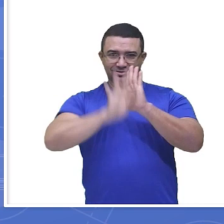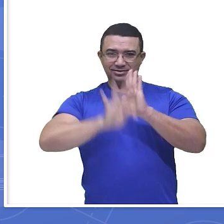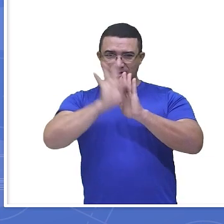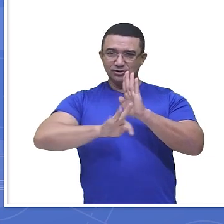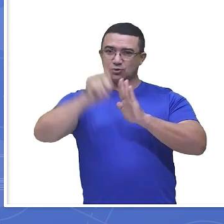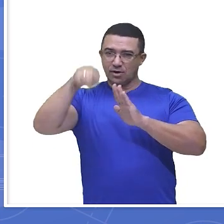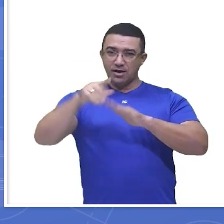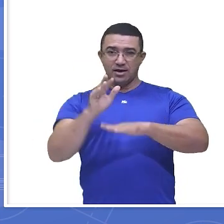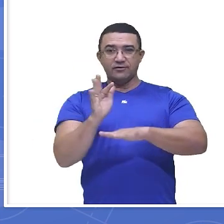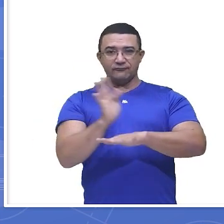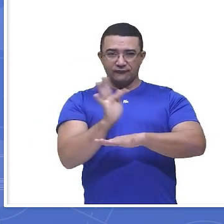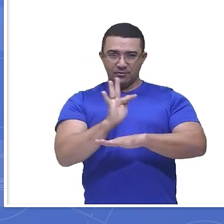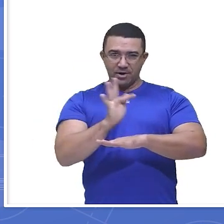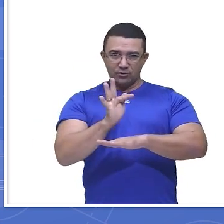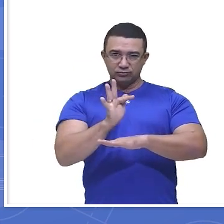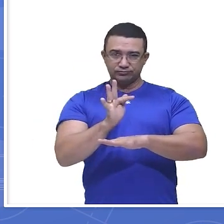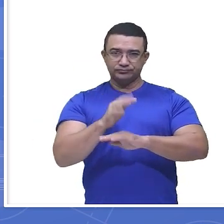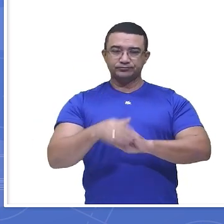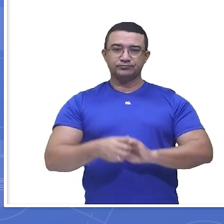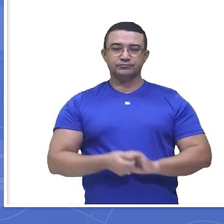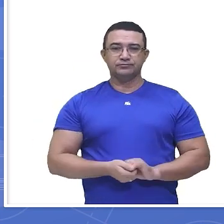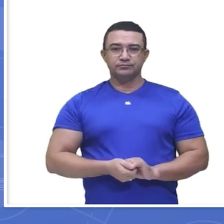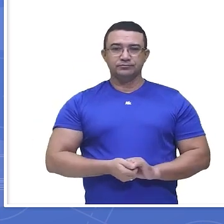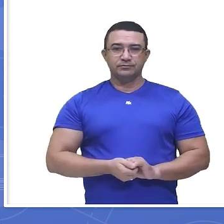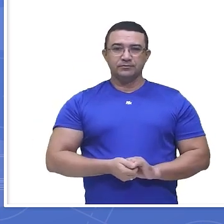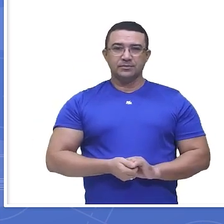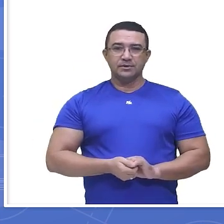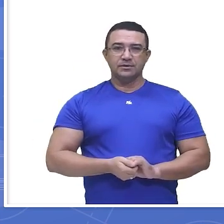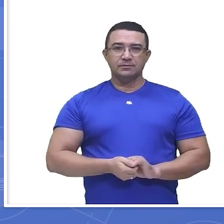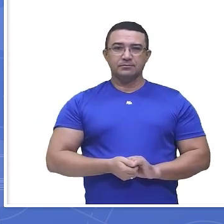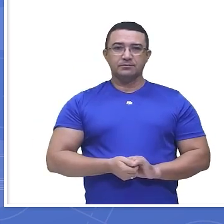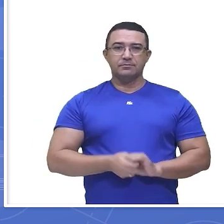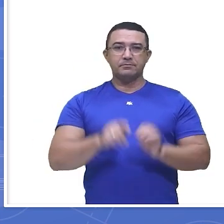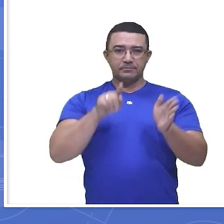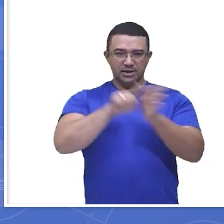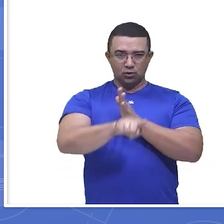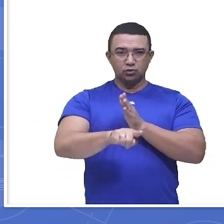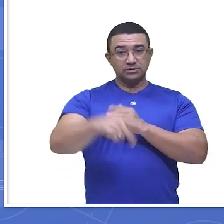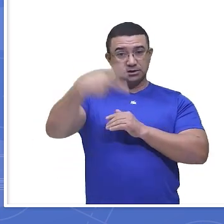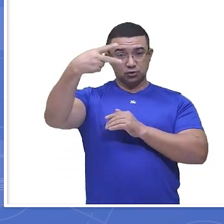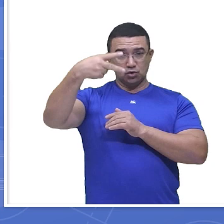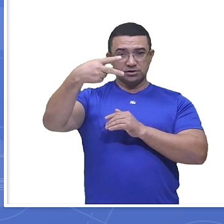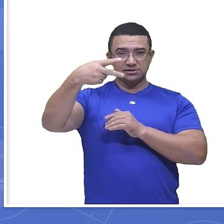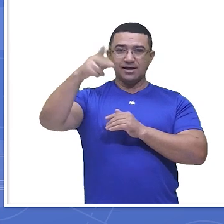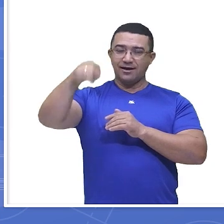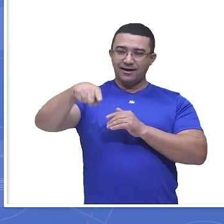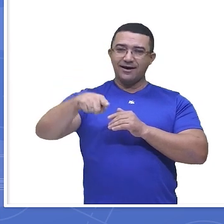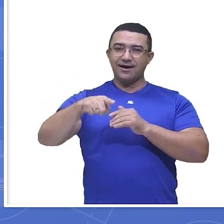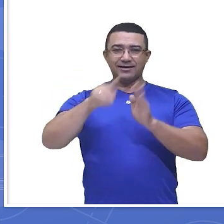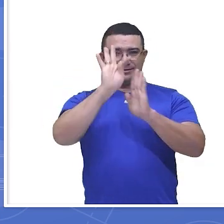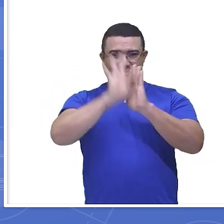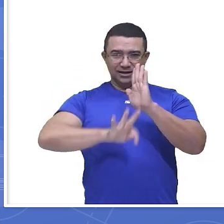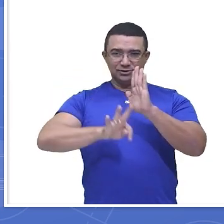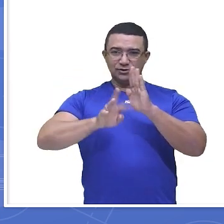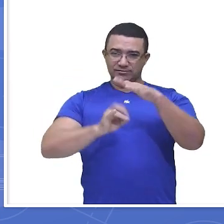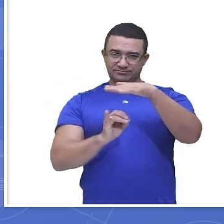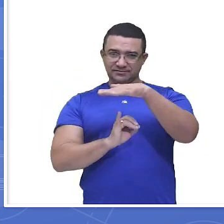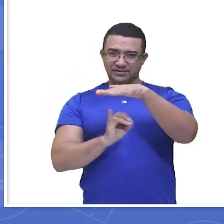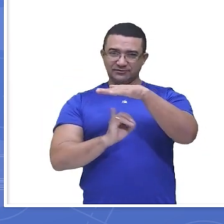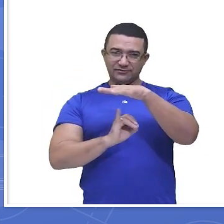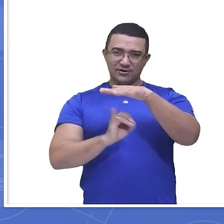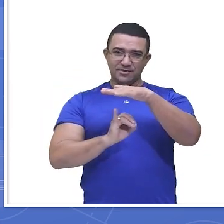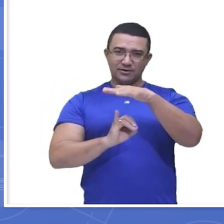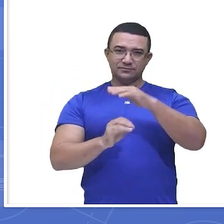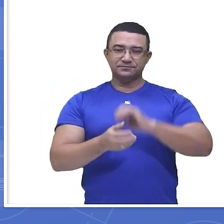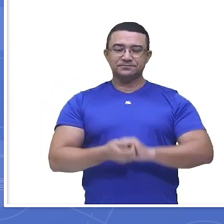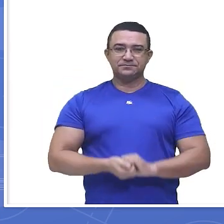é formal, o primeiro texto, né? E na questão 2, aliás, eu entendo aqui como